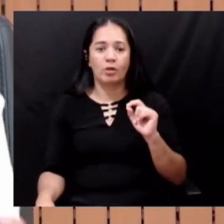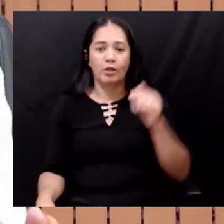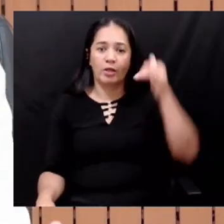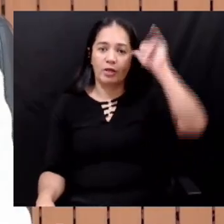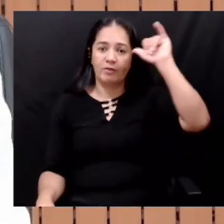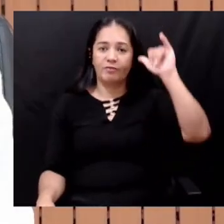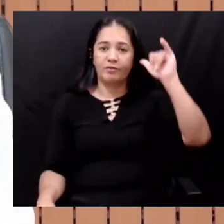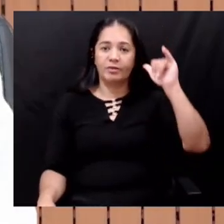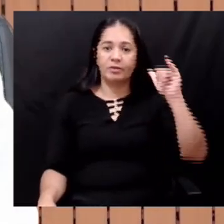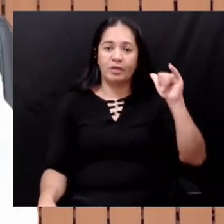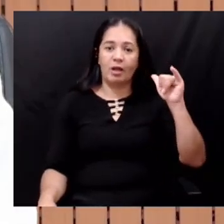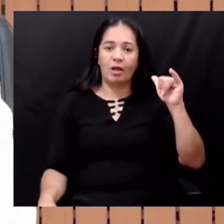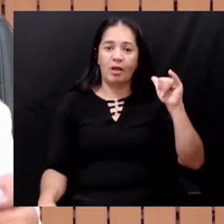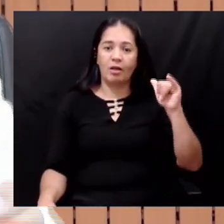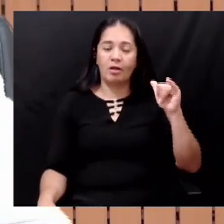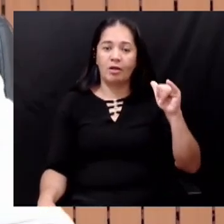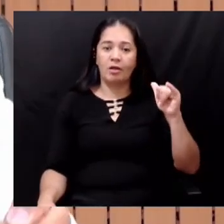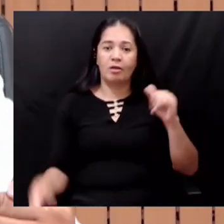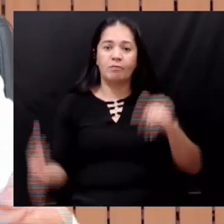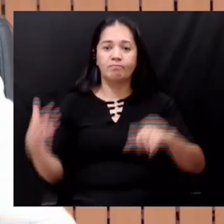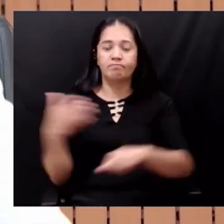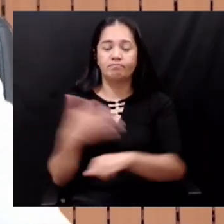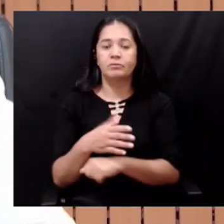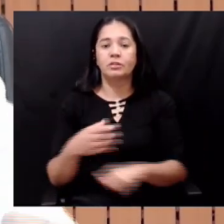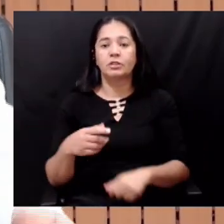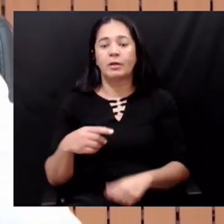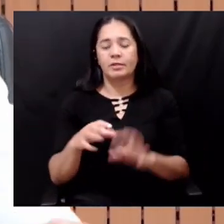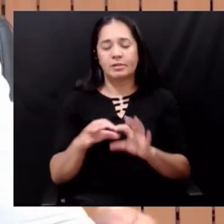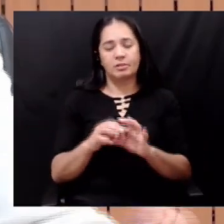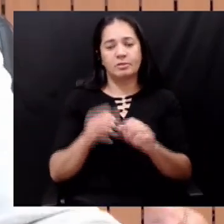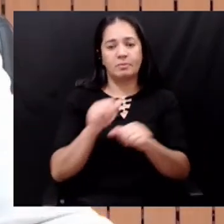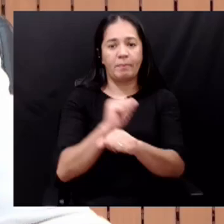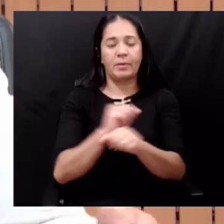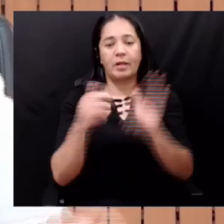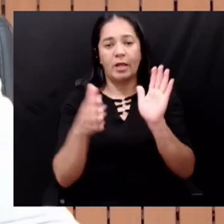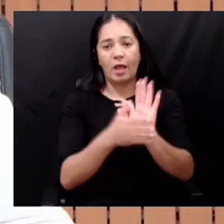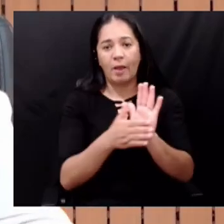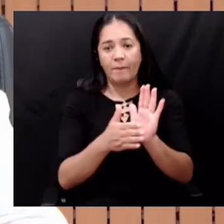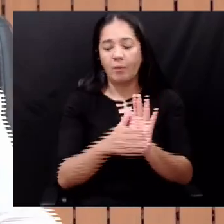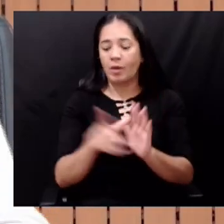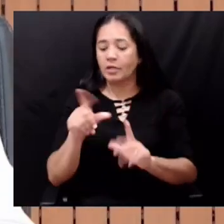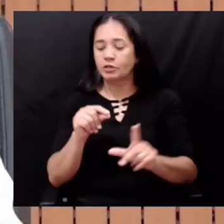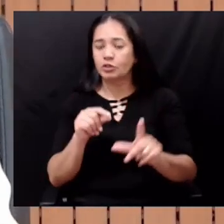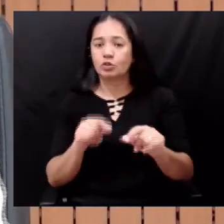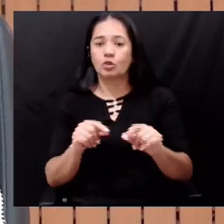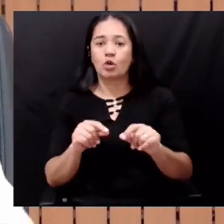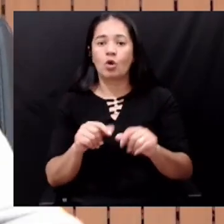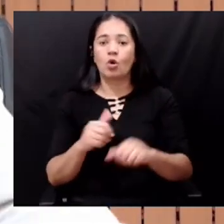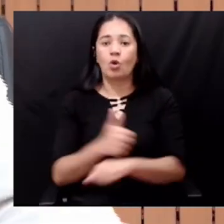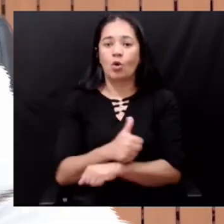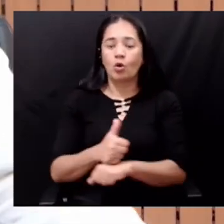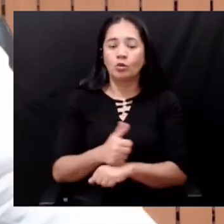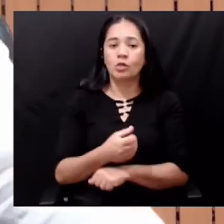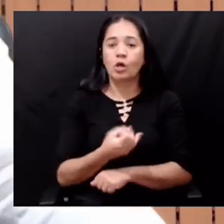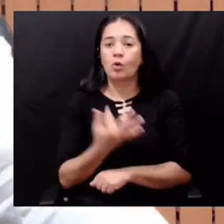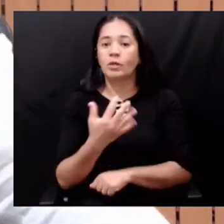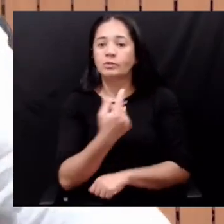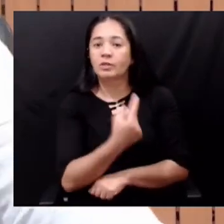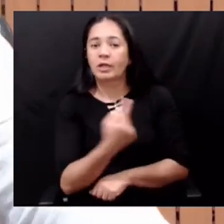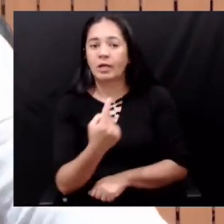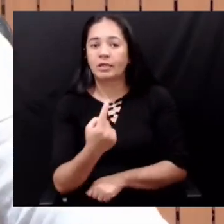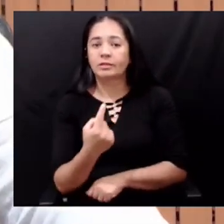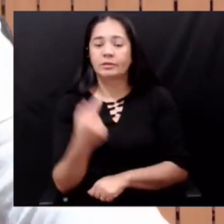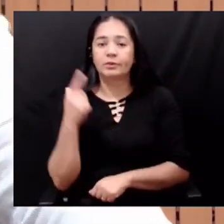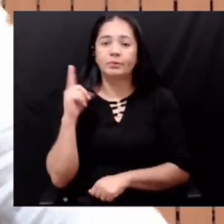que venha na proposta a definição dos cargos e quanto cada cargo receberá.